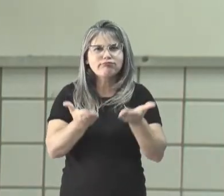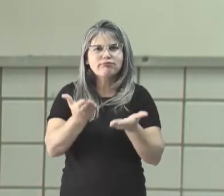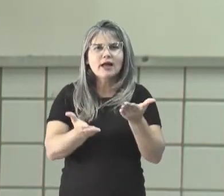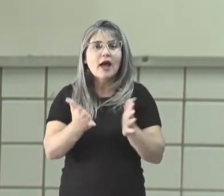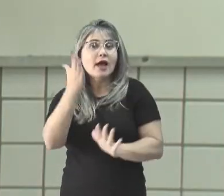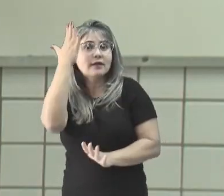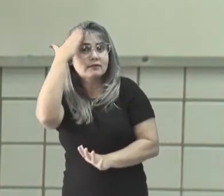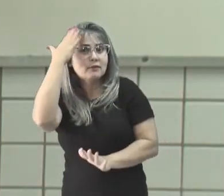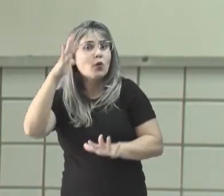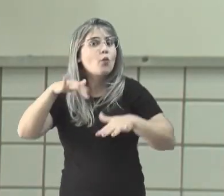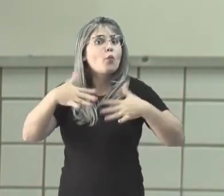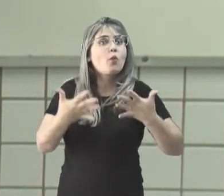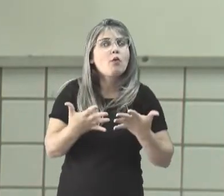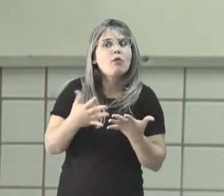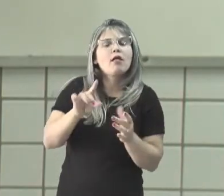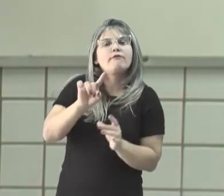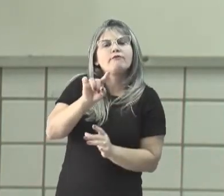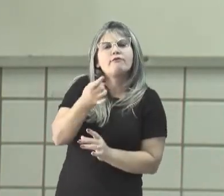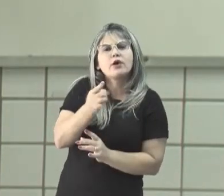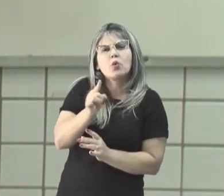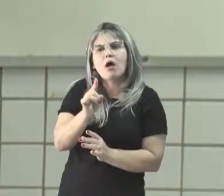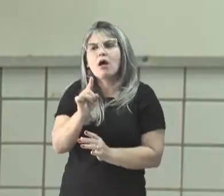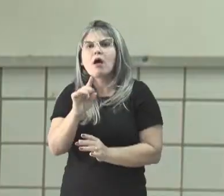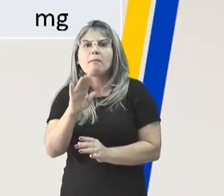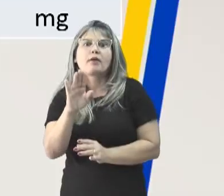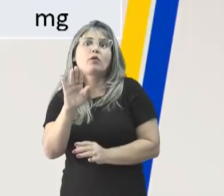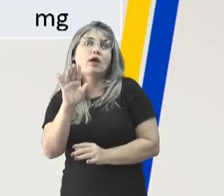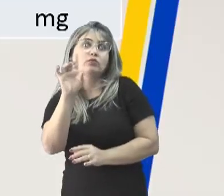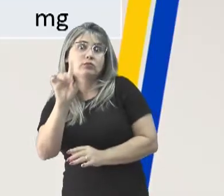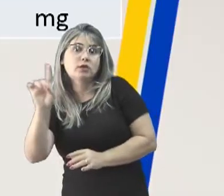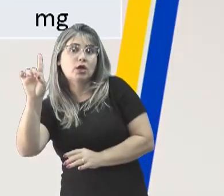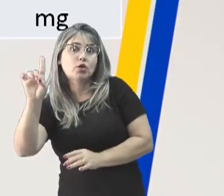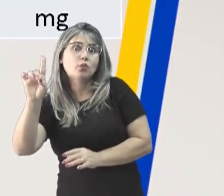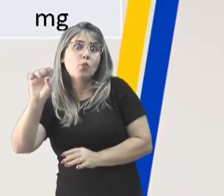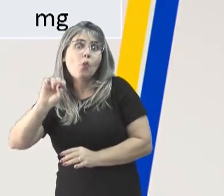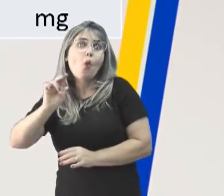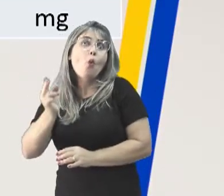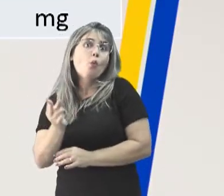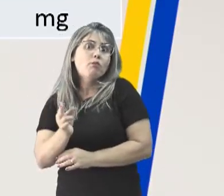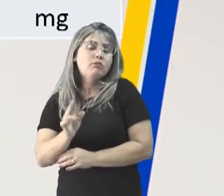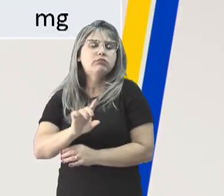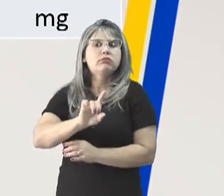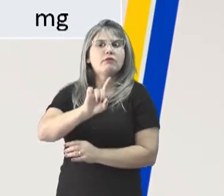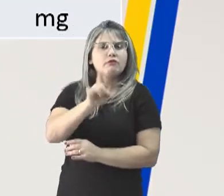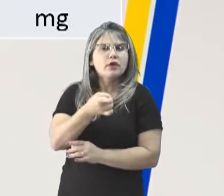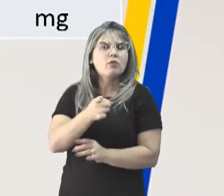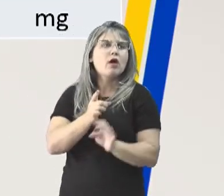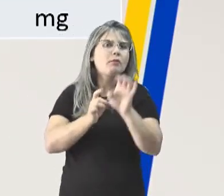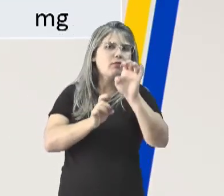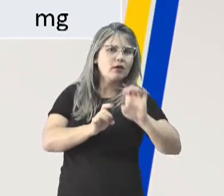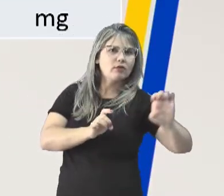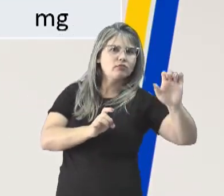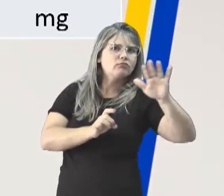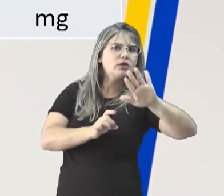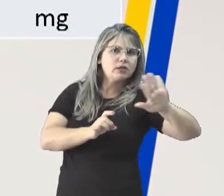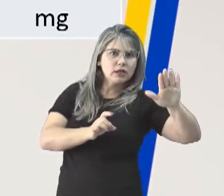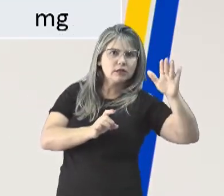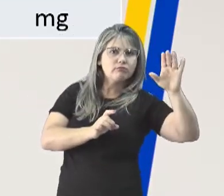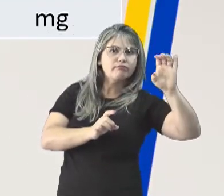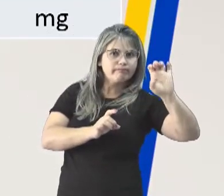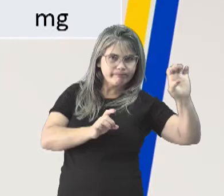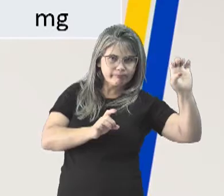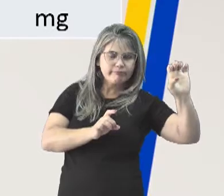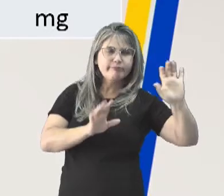para qual lado, beleza? Então, guarda essas informações aqui, que elas serão muito úteis para vocês, beleza? E a gente vai